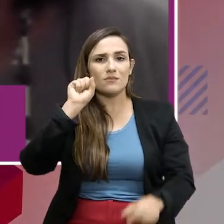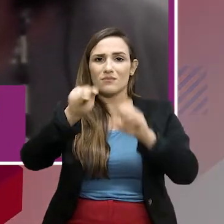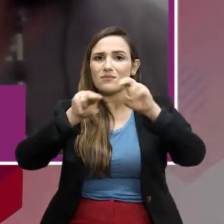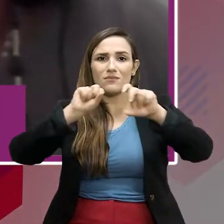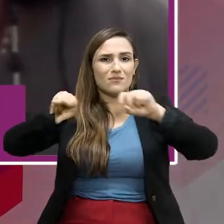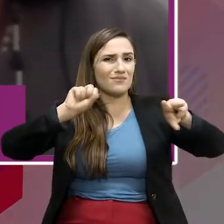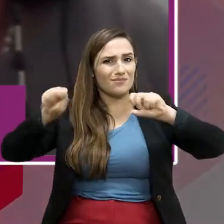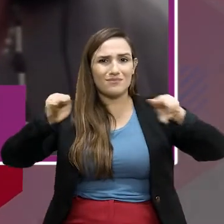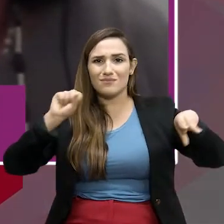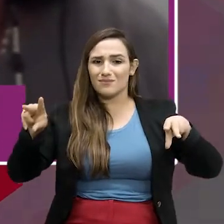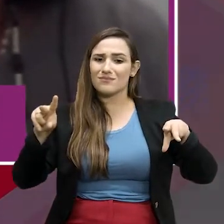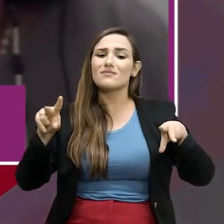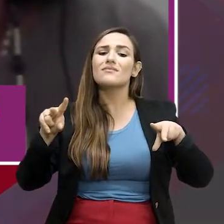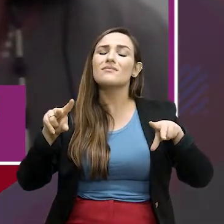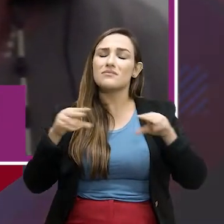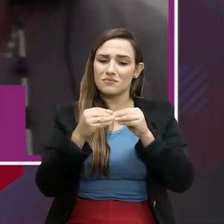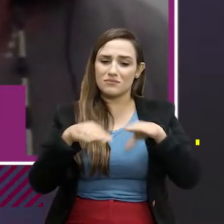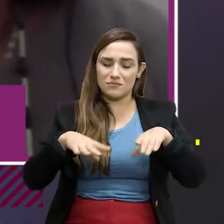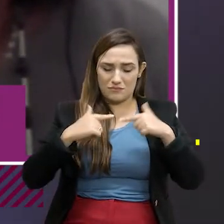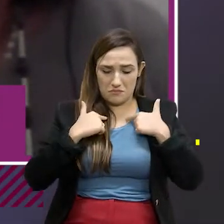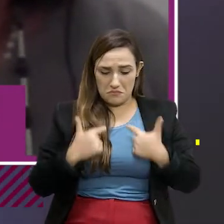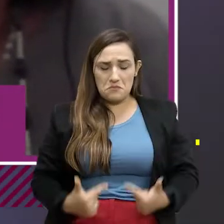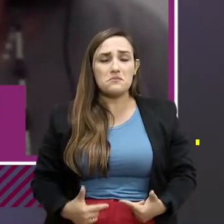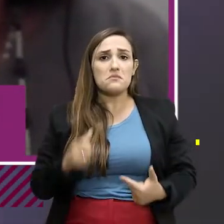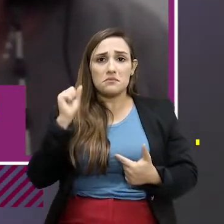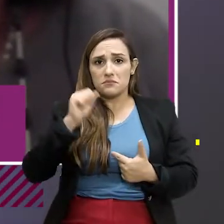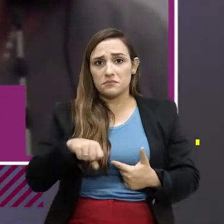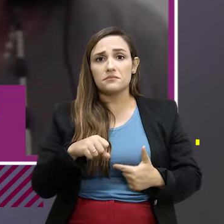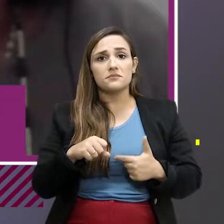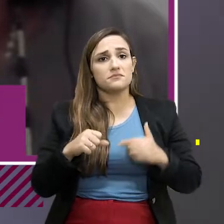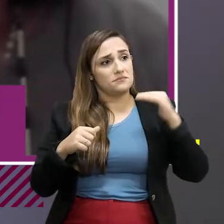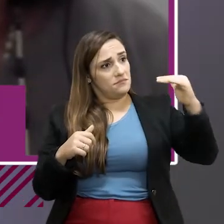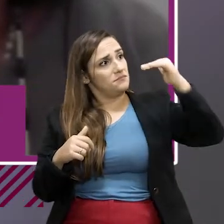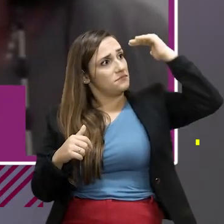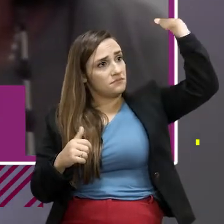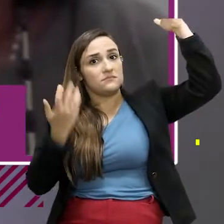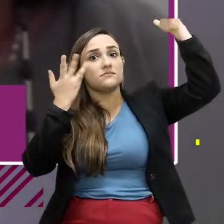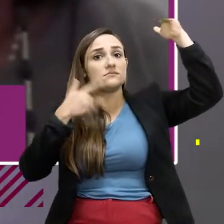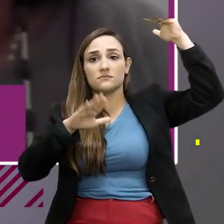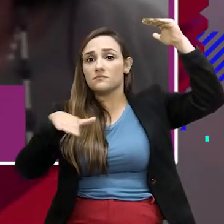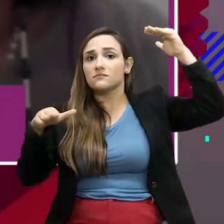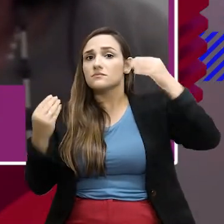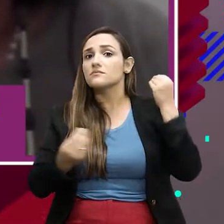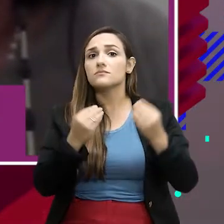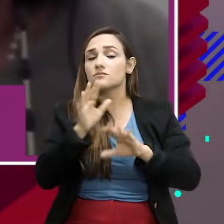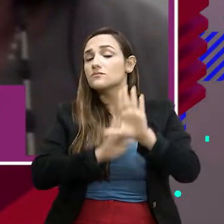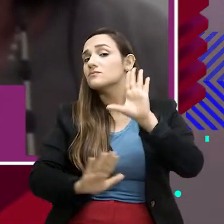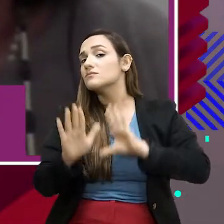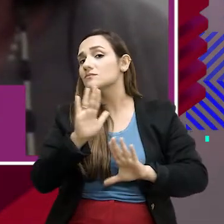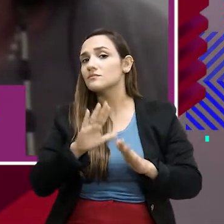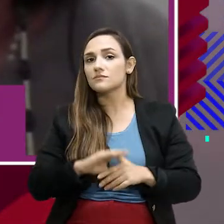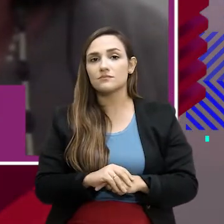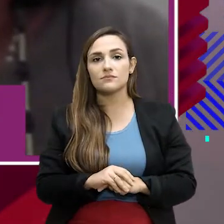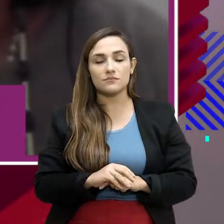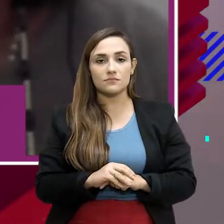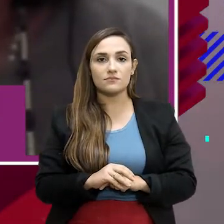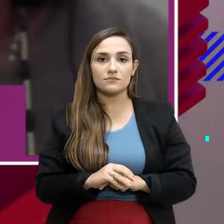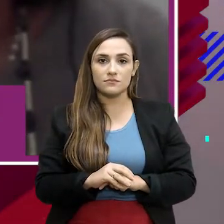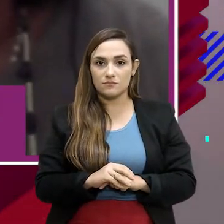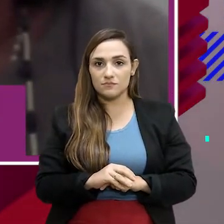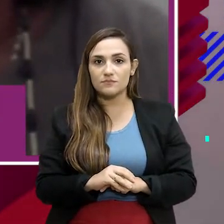mais transmissível e gerar sequelas importantes no organismo das pessoas, dos adultos e das